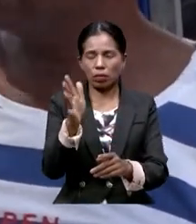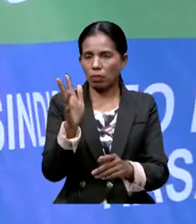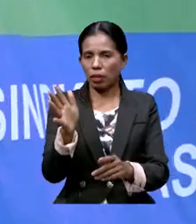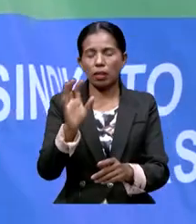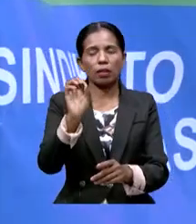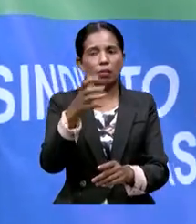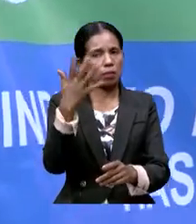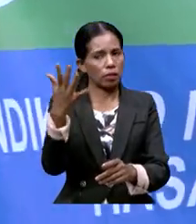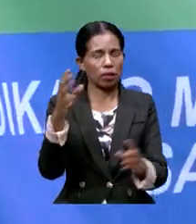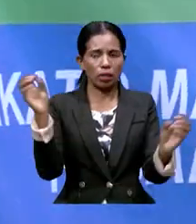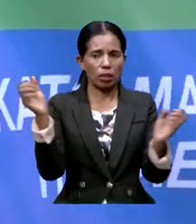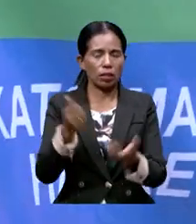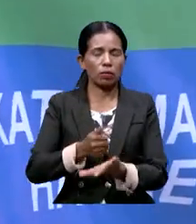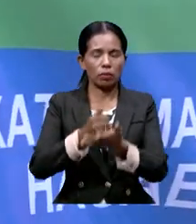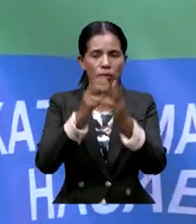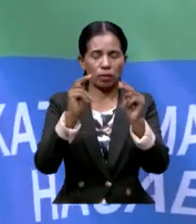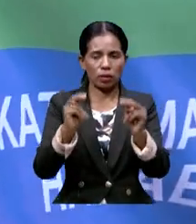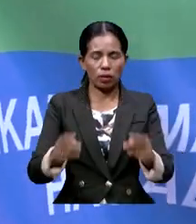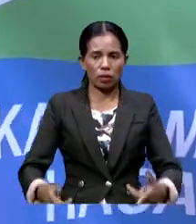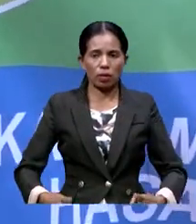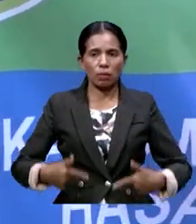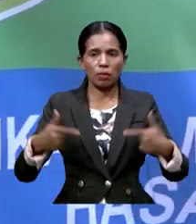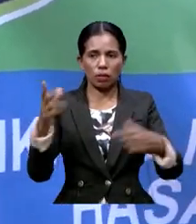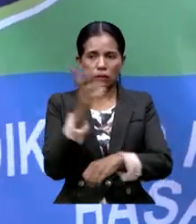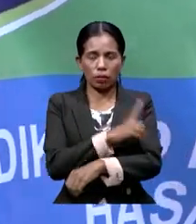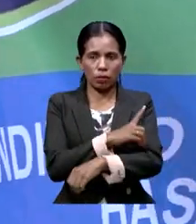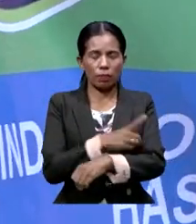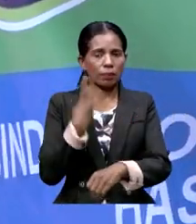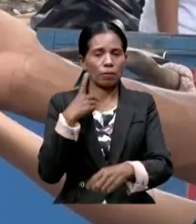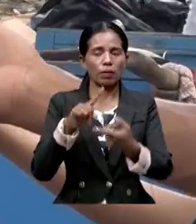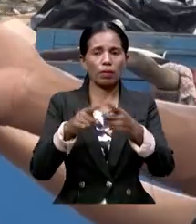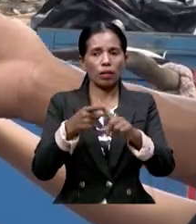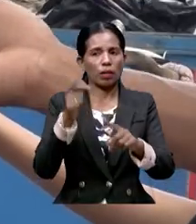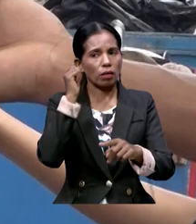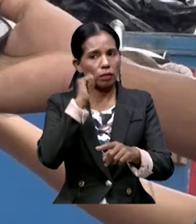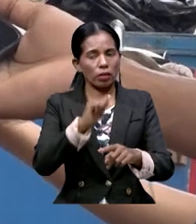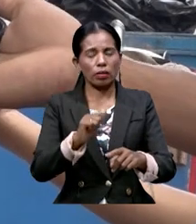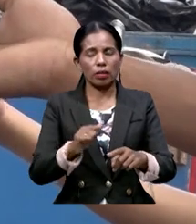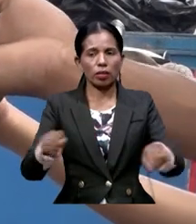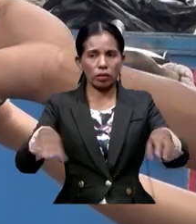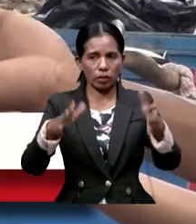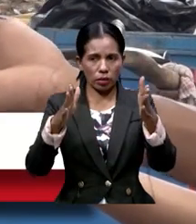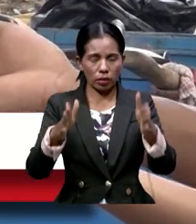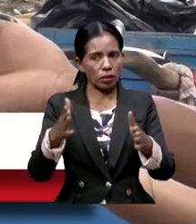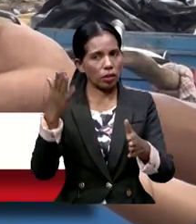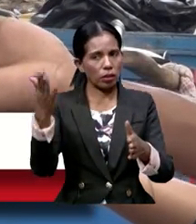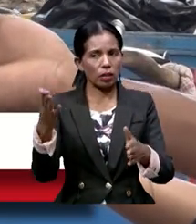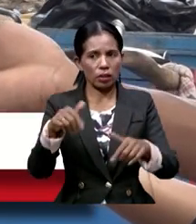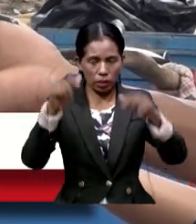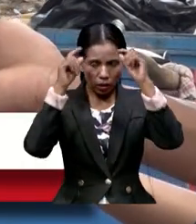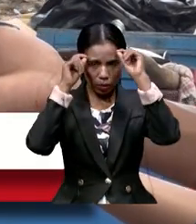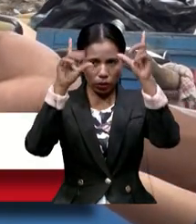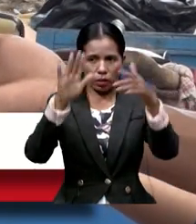la suficiente ba necessidade moris lor lorongia. Ami feto malu se rebe ma ka iha di trabalhador domestika nia iha Timor